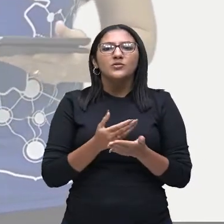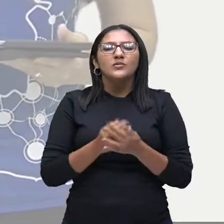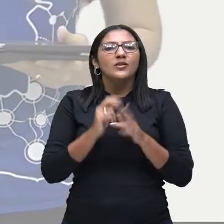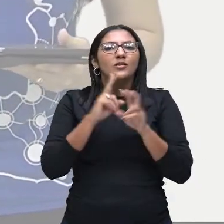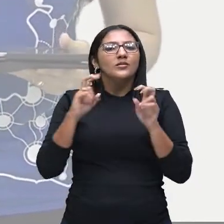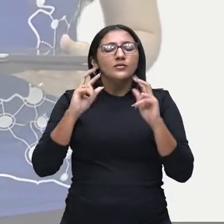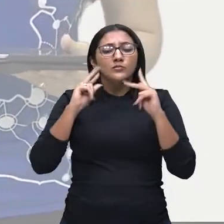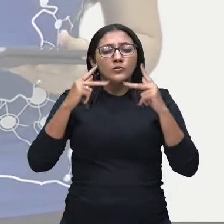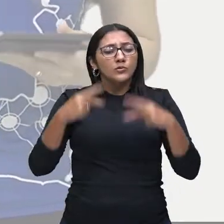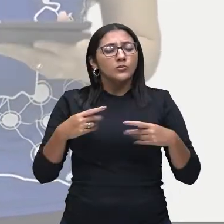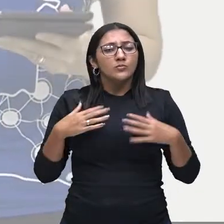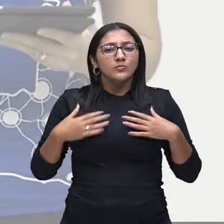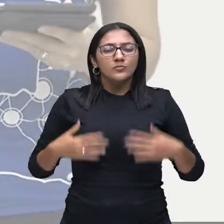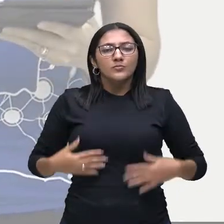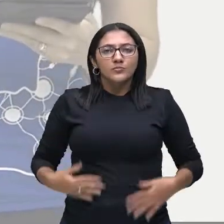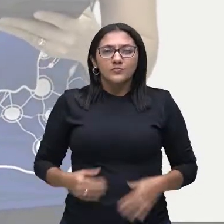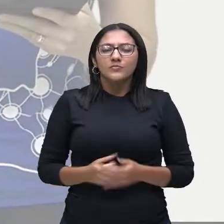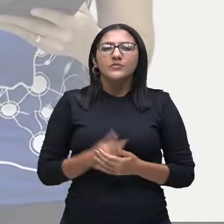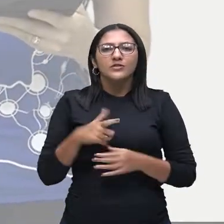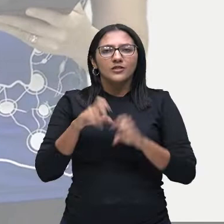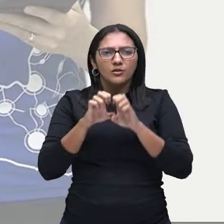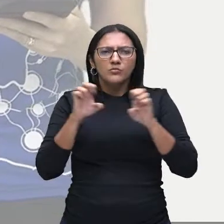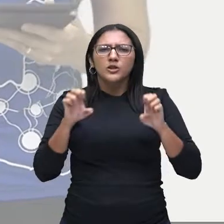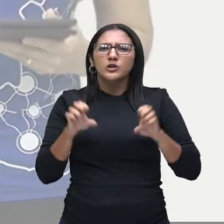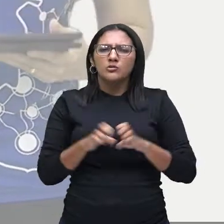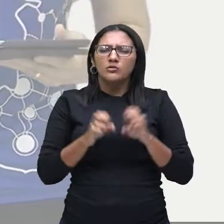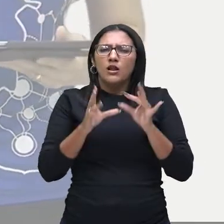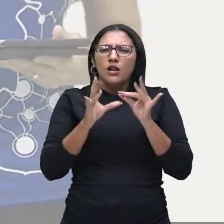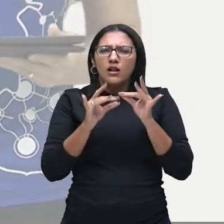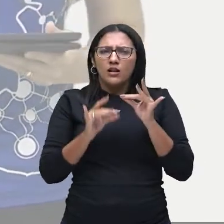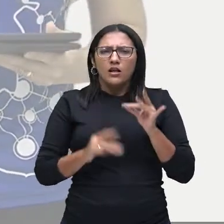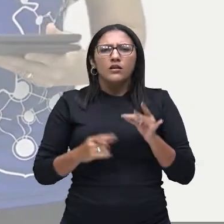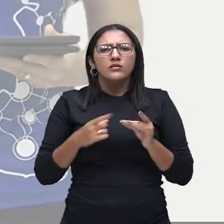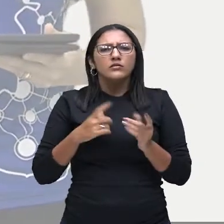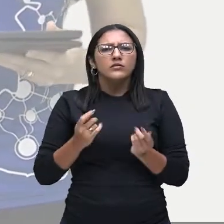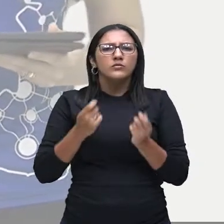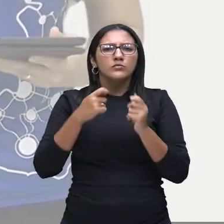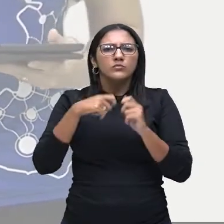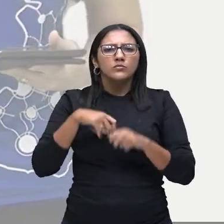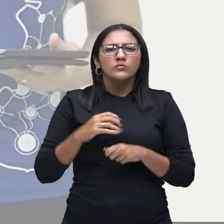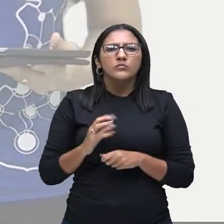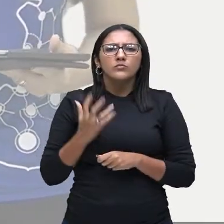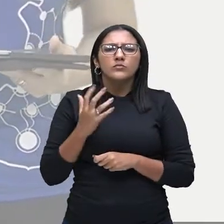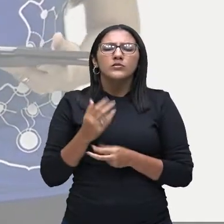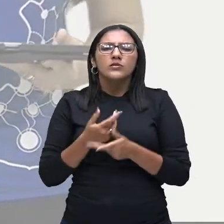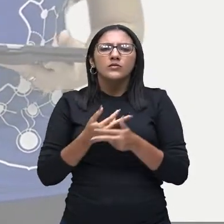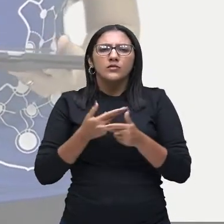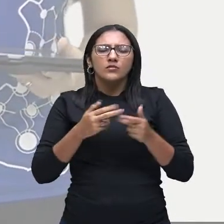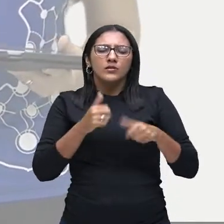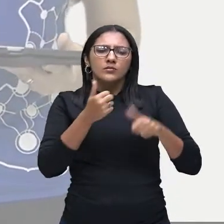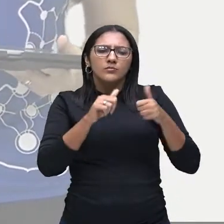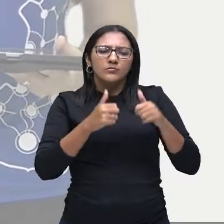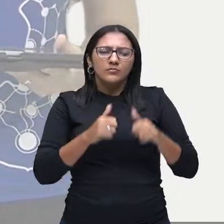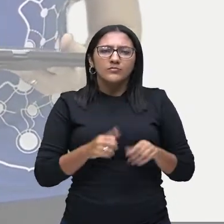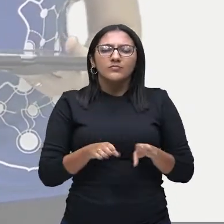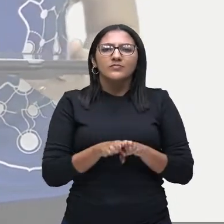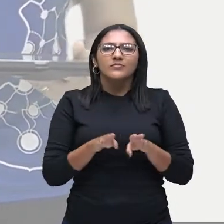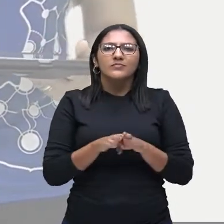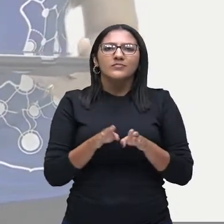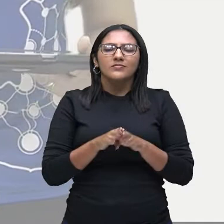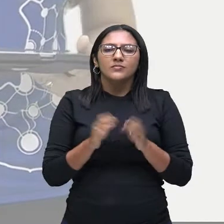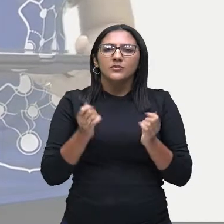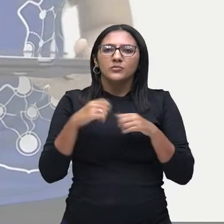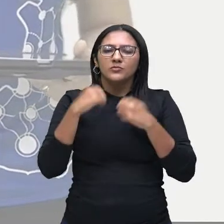o corpo humano, né? Que é uma estrutura complexa que nos permite realizar uma série de importantes atividades. Nós